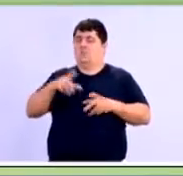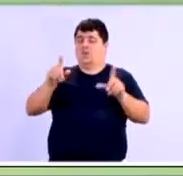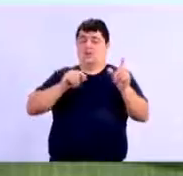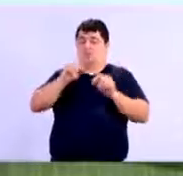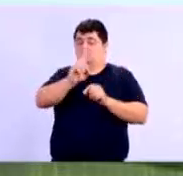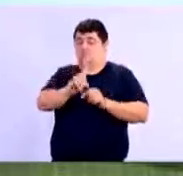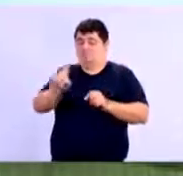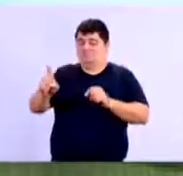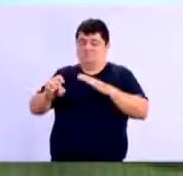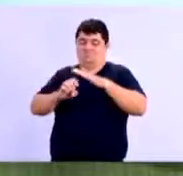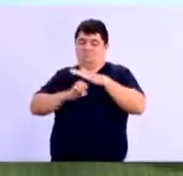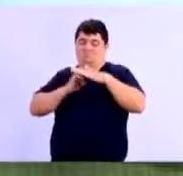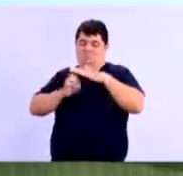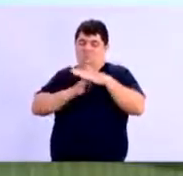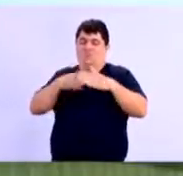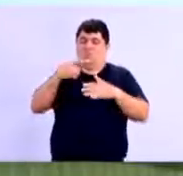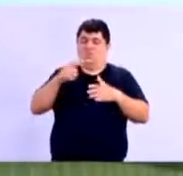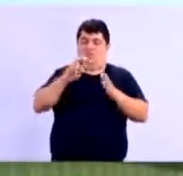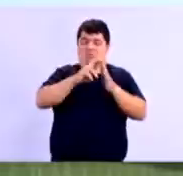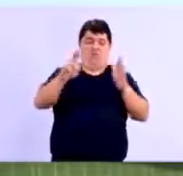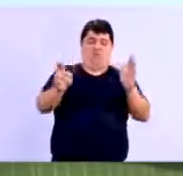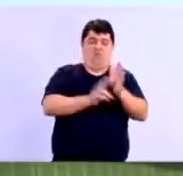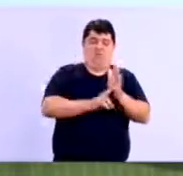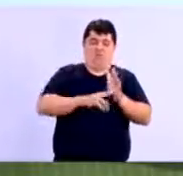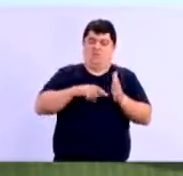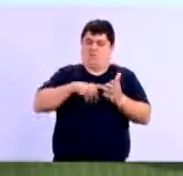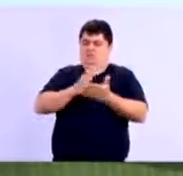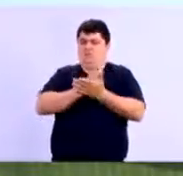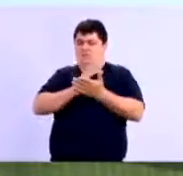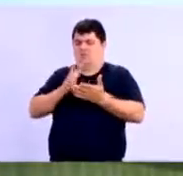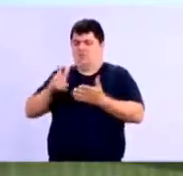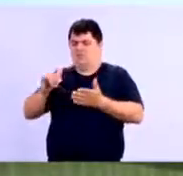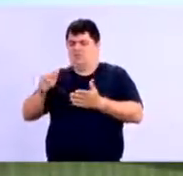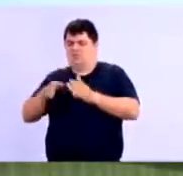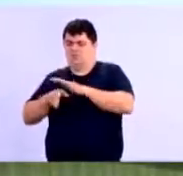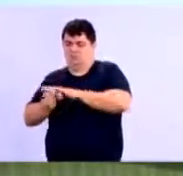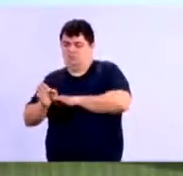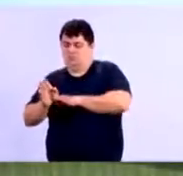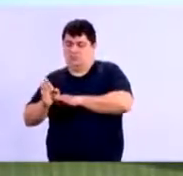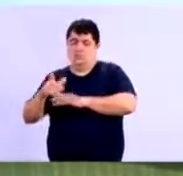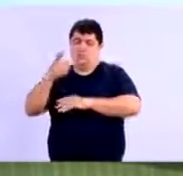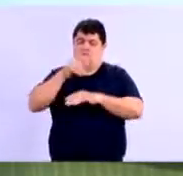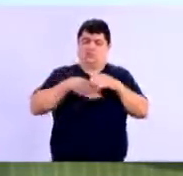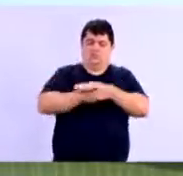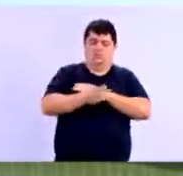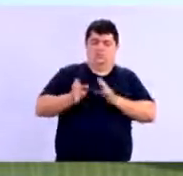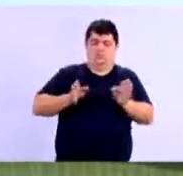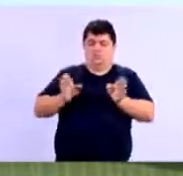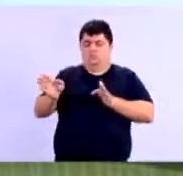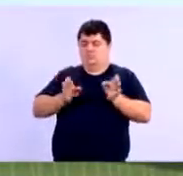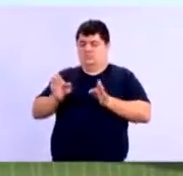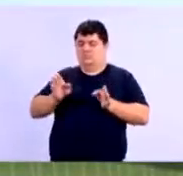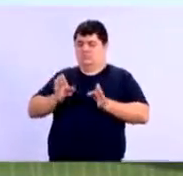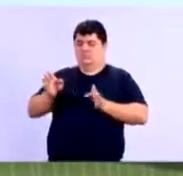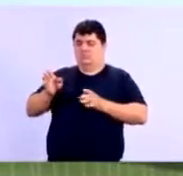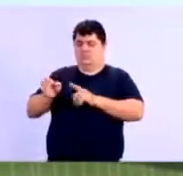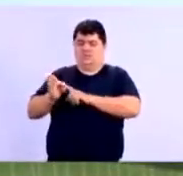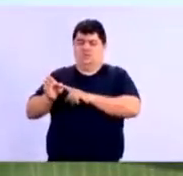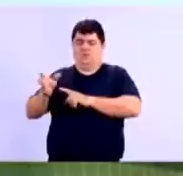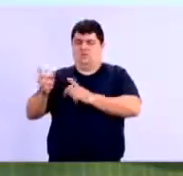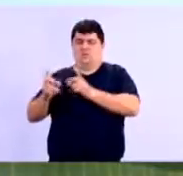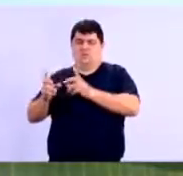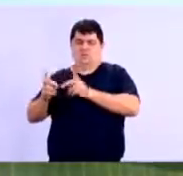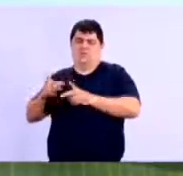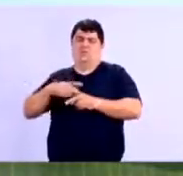cada empresa. Não existe fórmula mágica. Tem empresa que vai conseguir aumentar o giro. Tem empresa que fala, não, ó, eu estou olhando o preço dos meus concorrentes, ou o meu produto